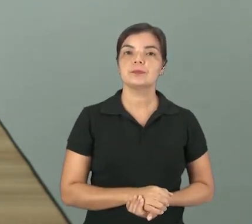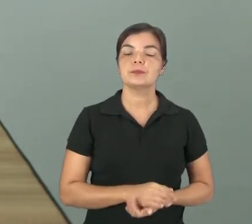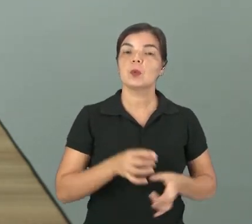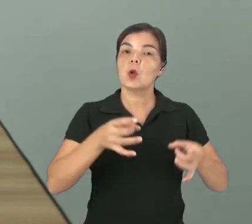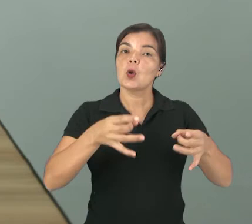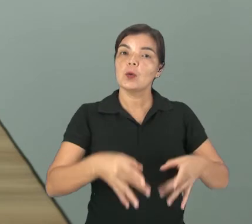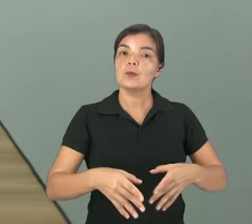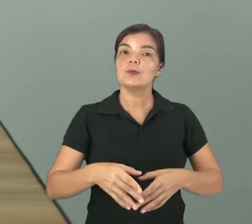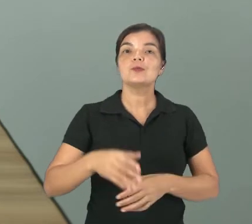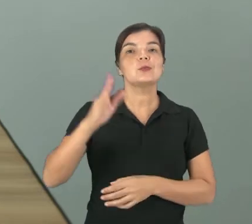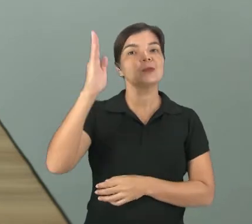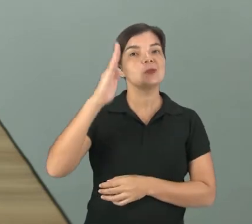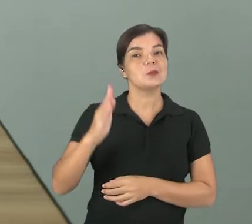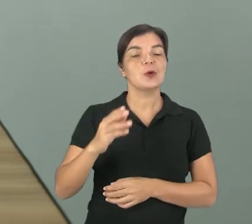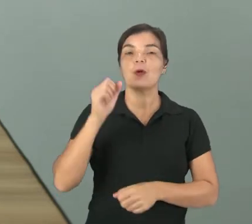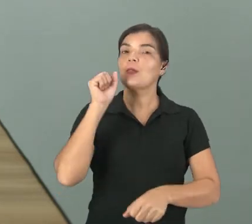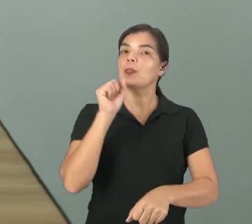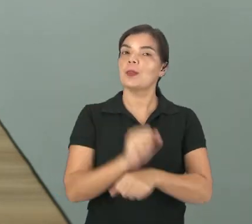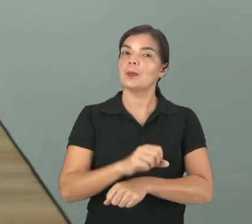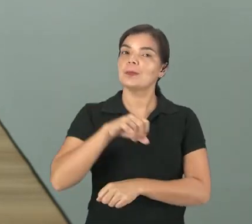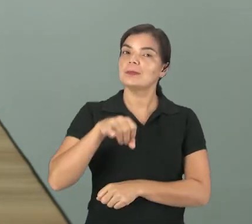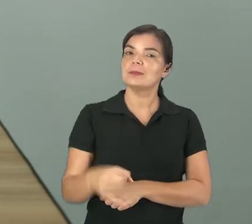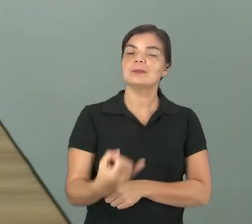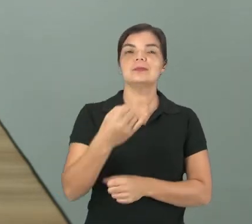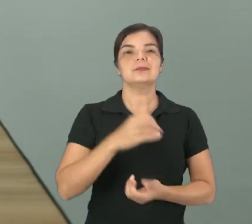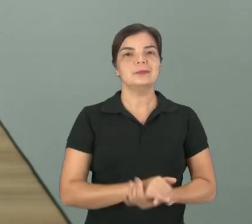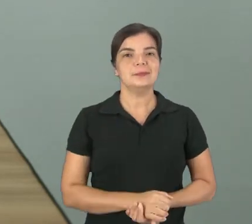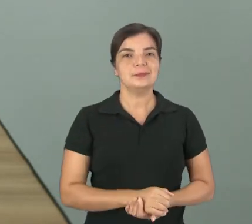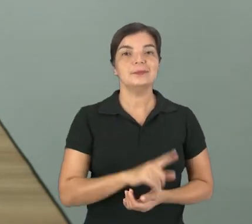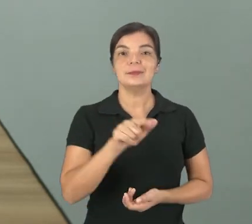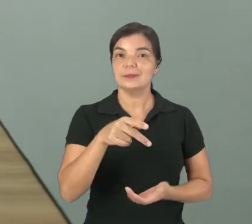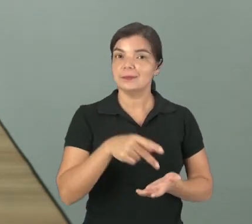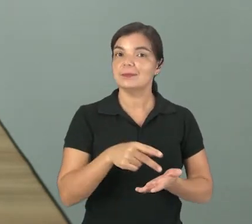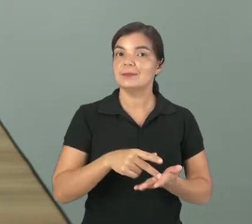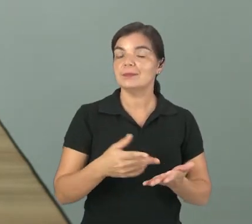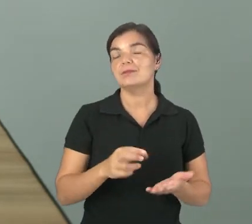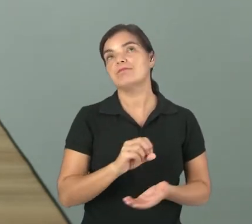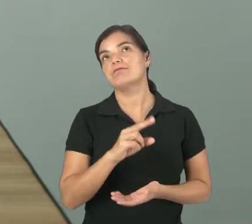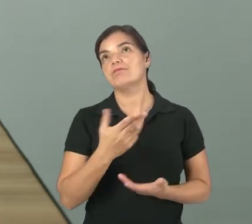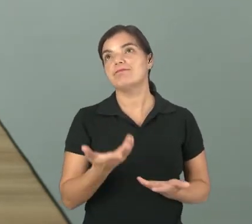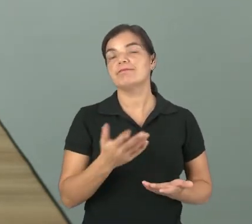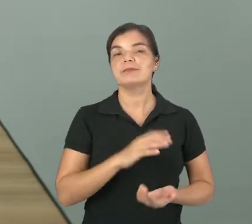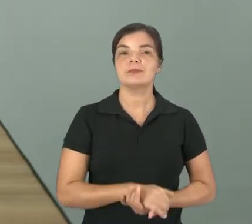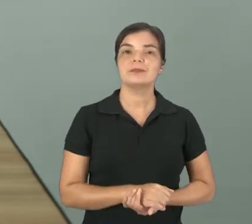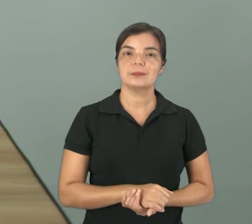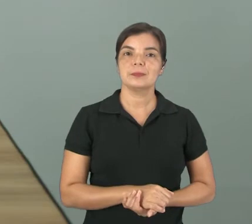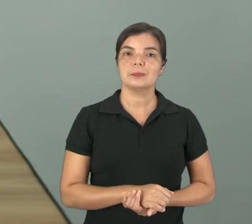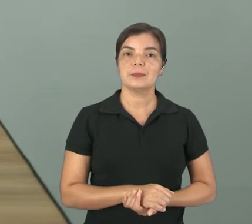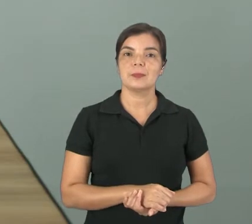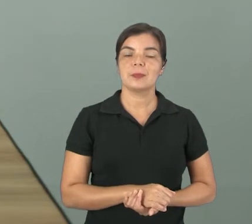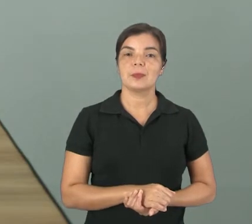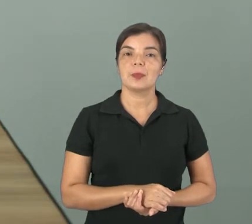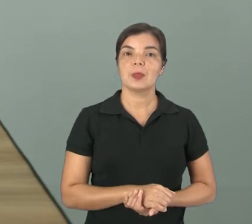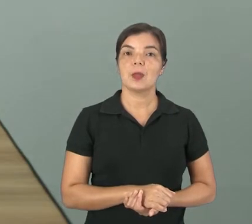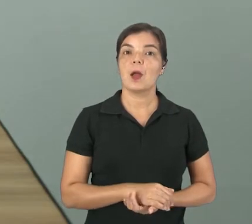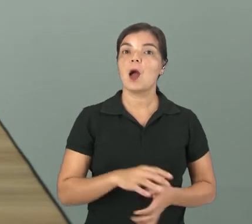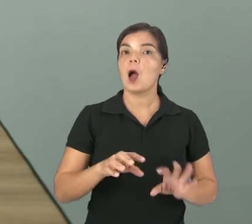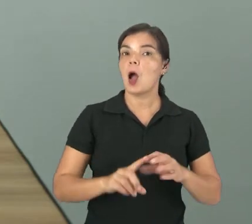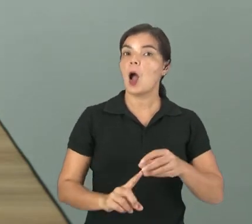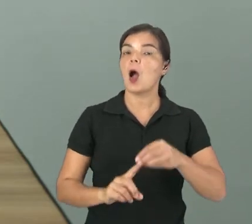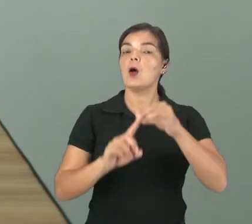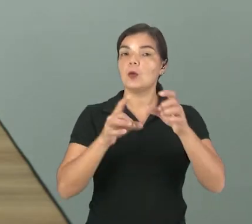Último dia de oferta, não perca a oportunidade, não é mesmo? Ou então, Não perca a